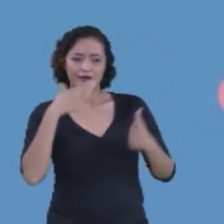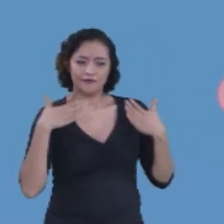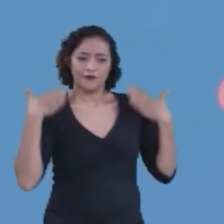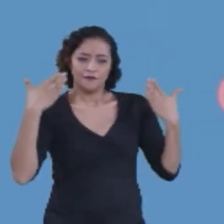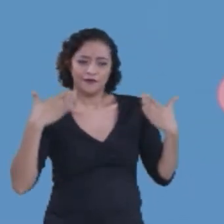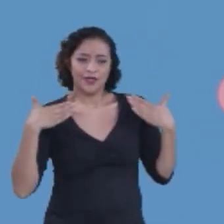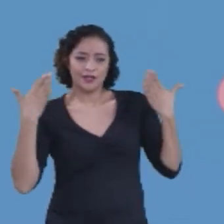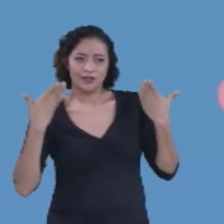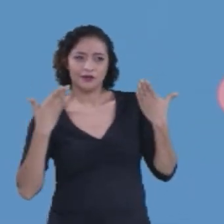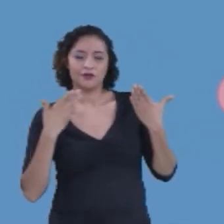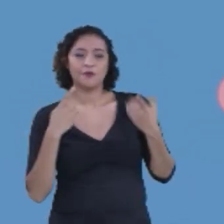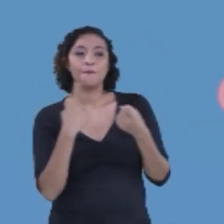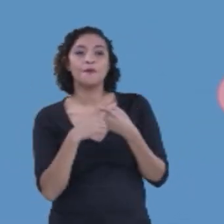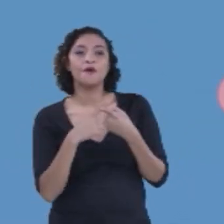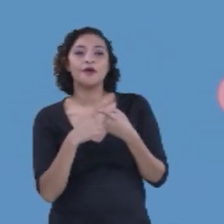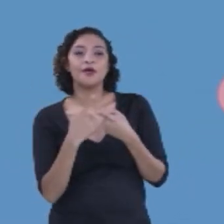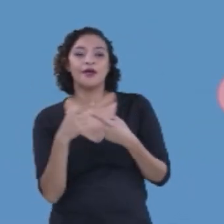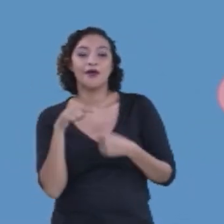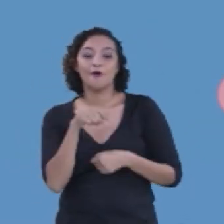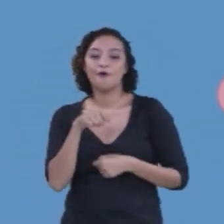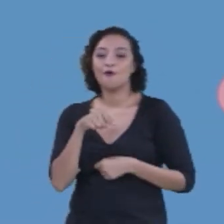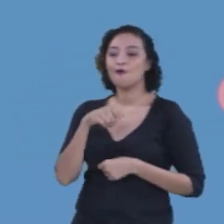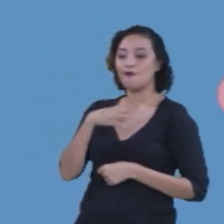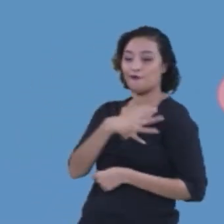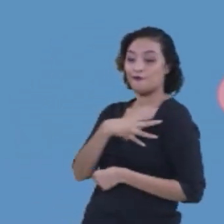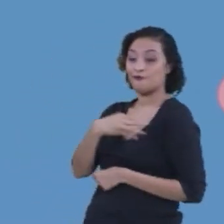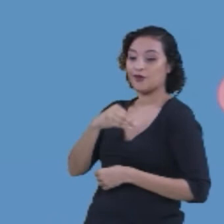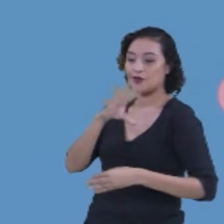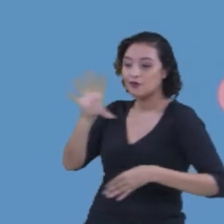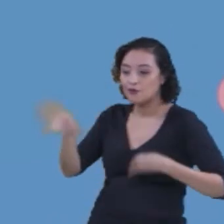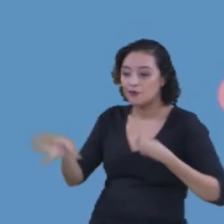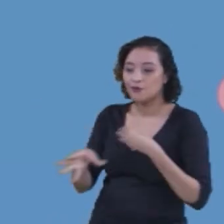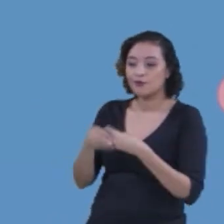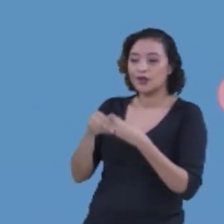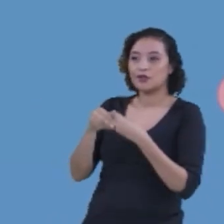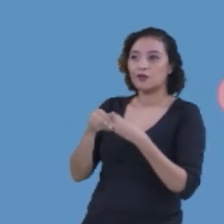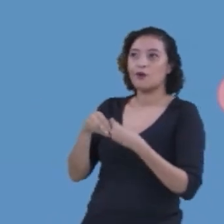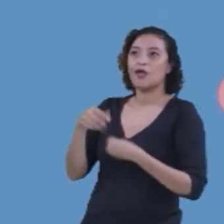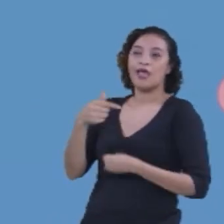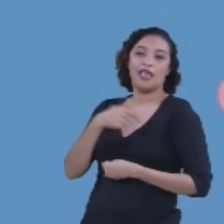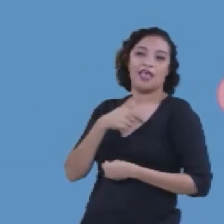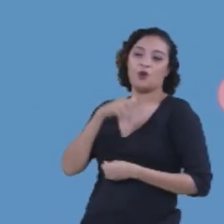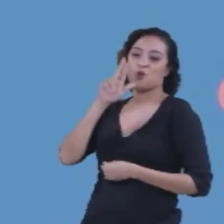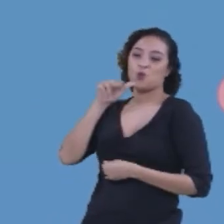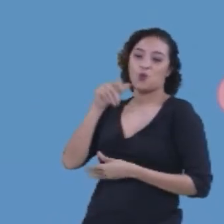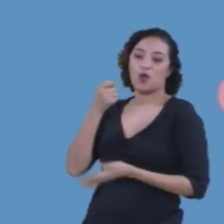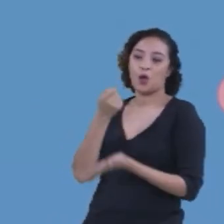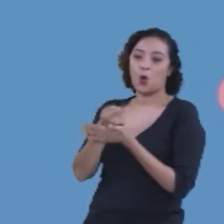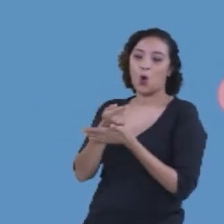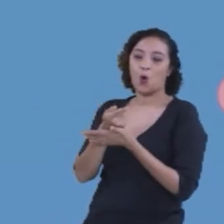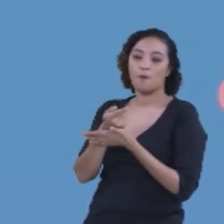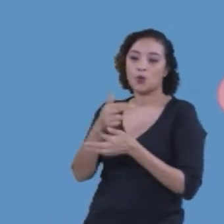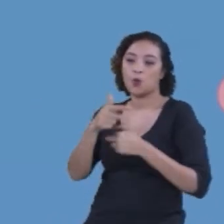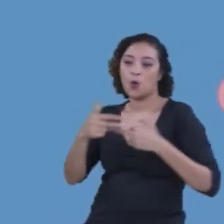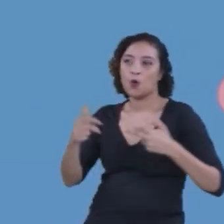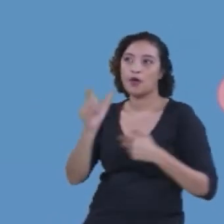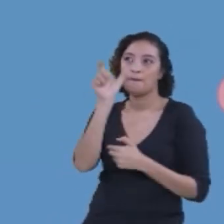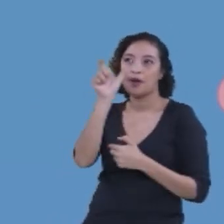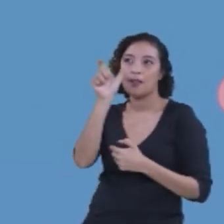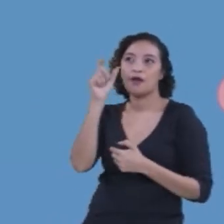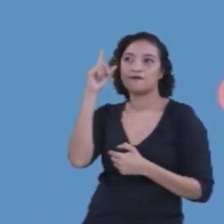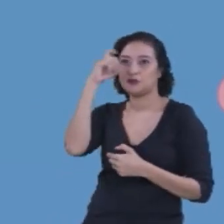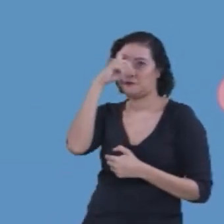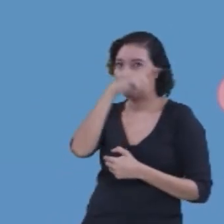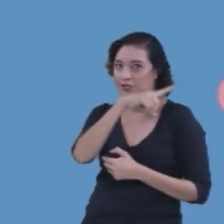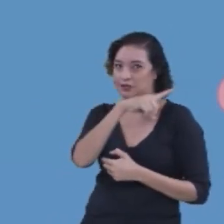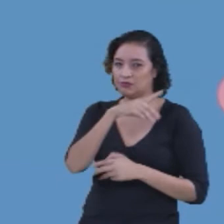filho completou. Eu nunca compro nada que seja difícil de escrever. Não é? Este texto tem a